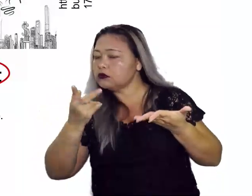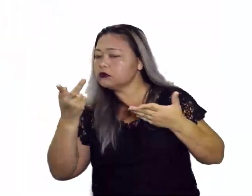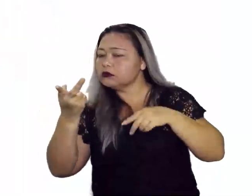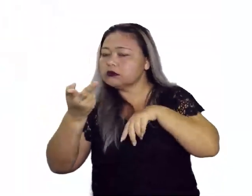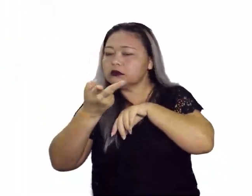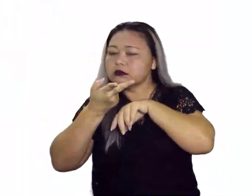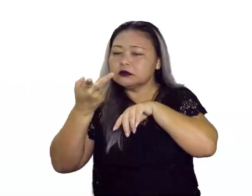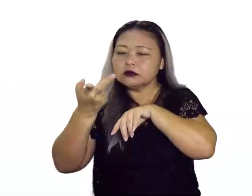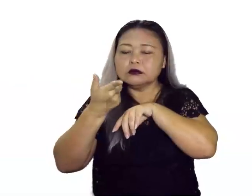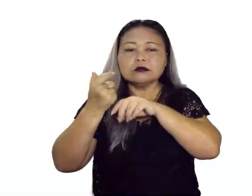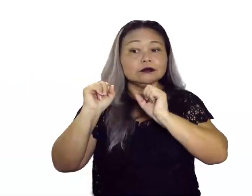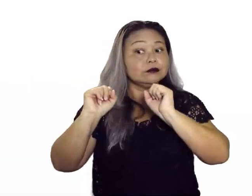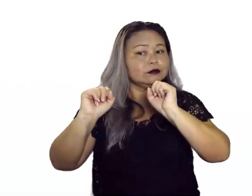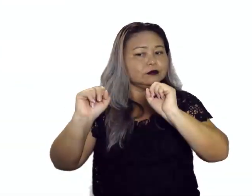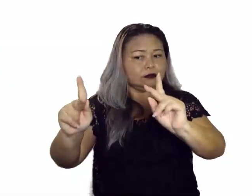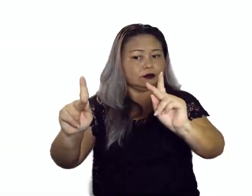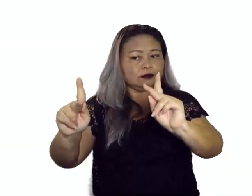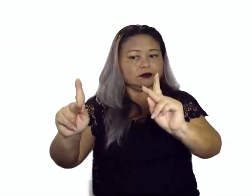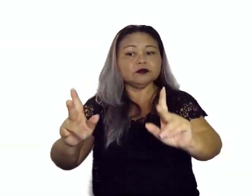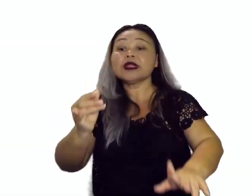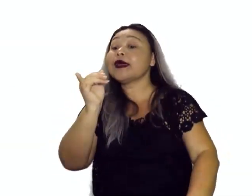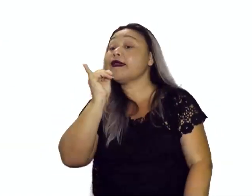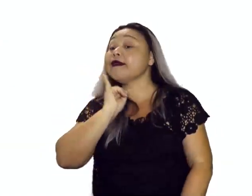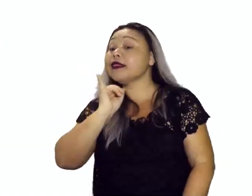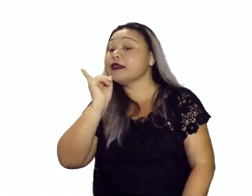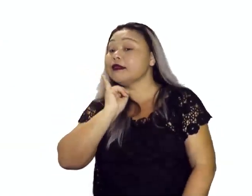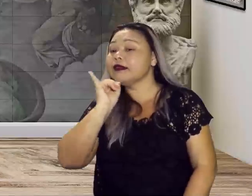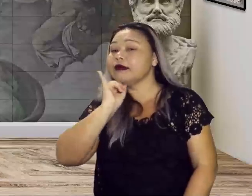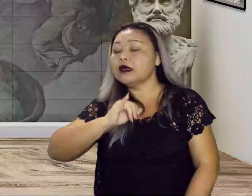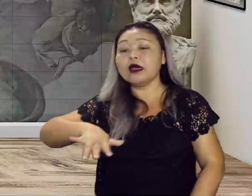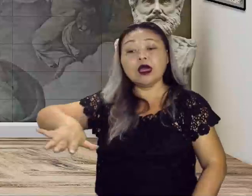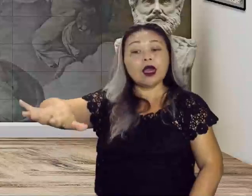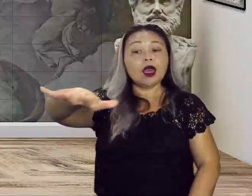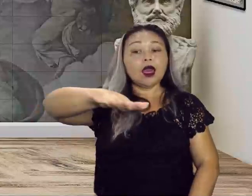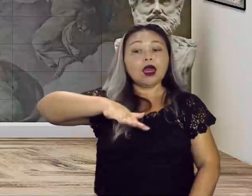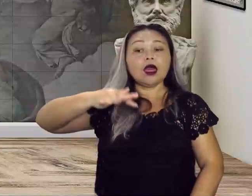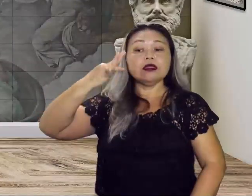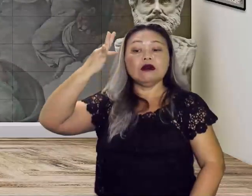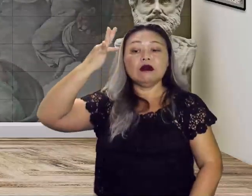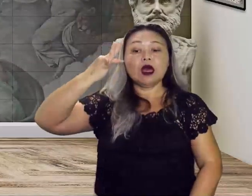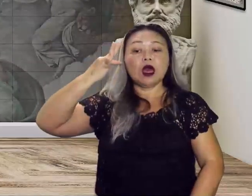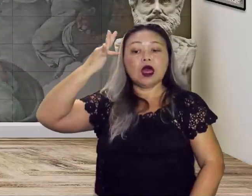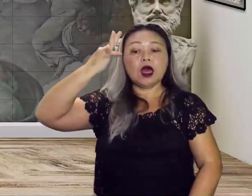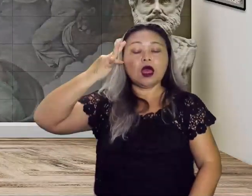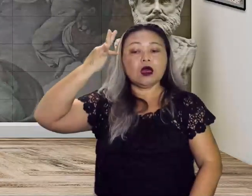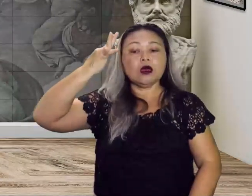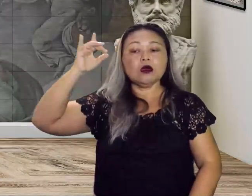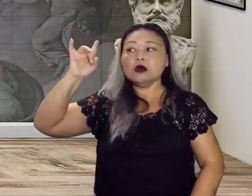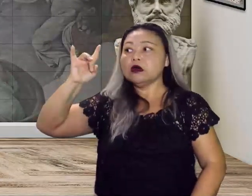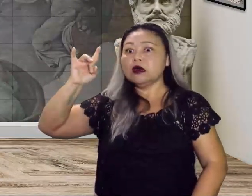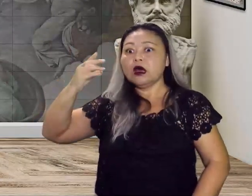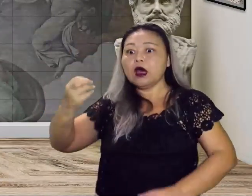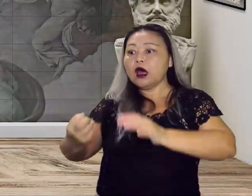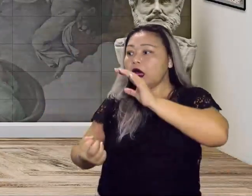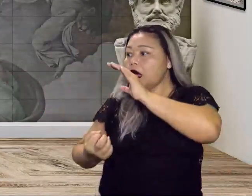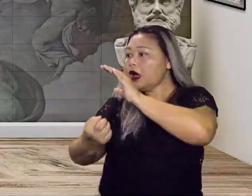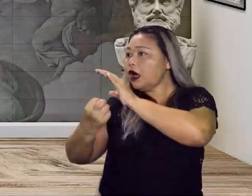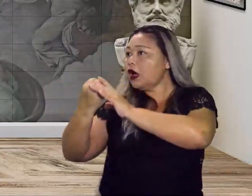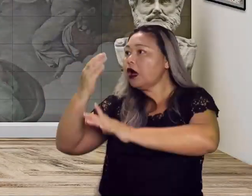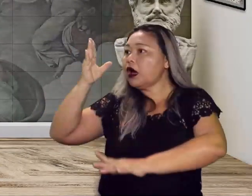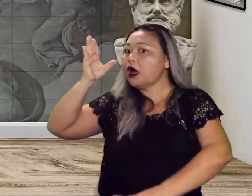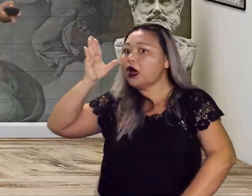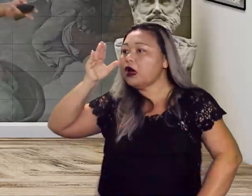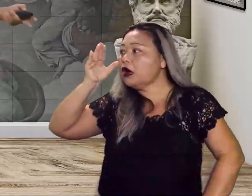conhecimento, ok? Por exemplo, no âmbito da filosofia, a filosofia nasce da curiosidade,